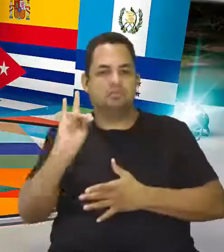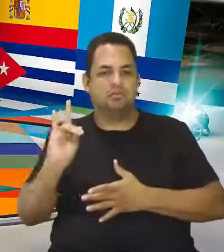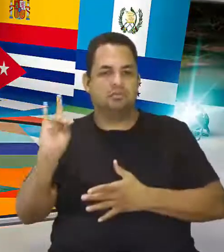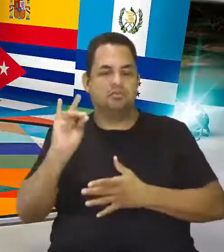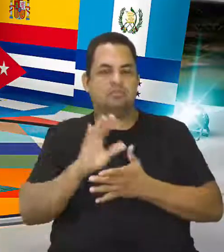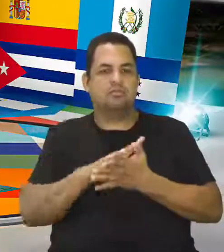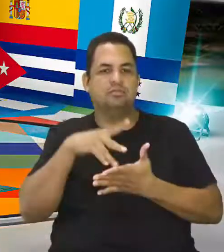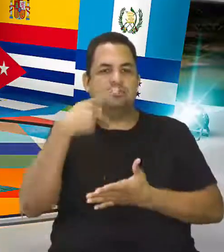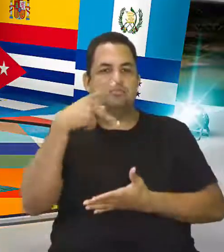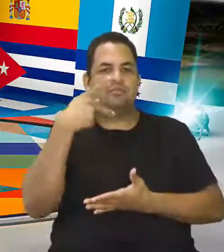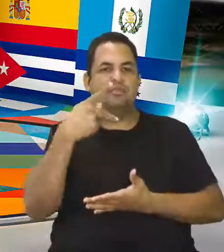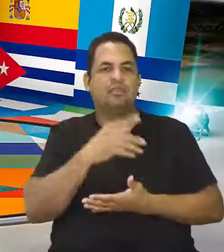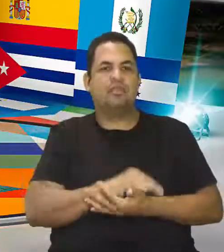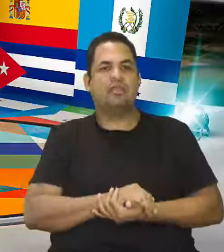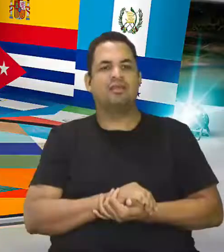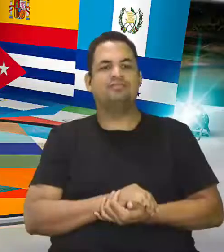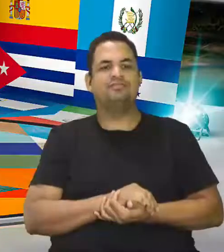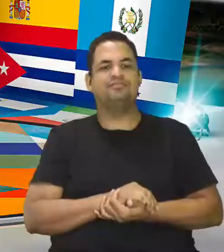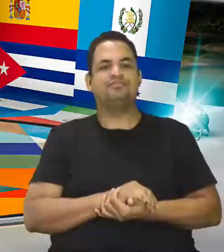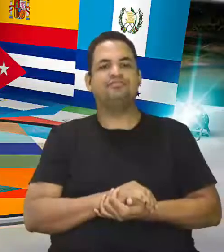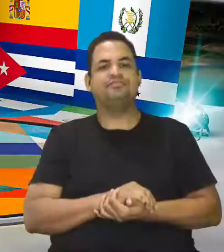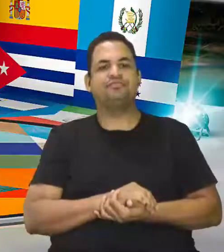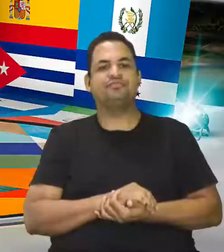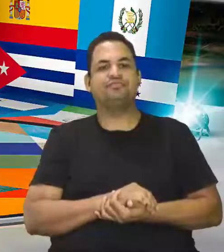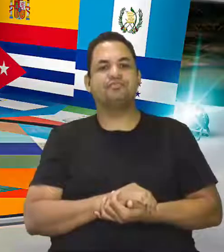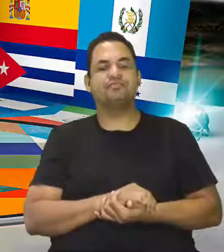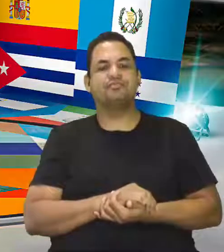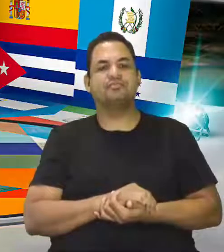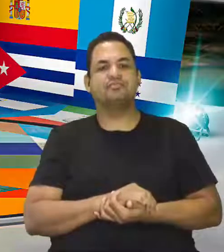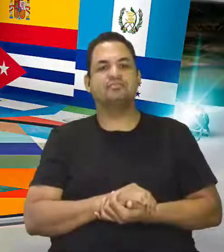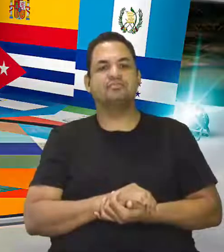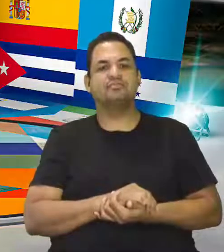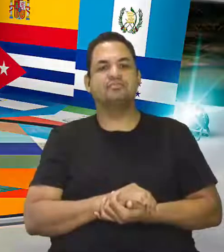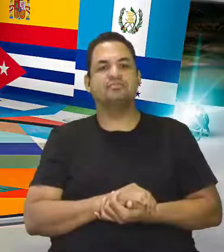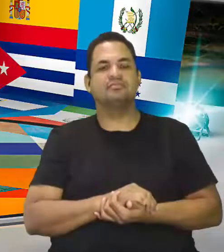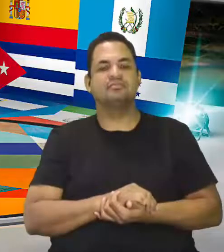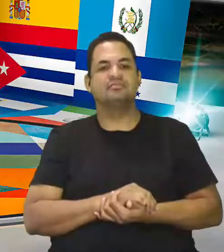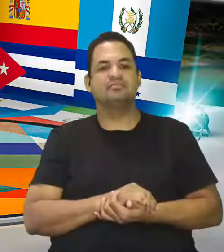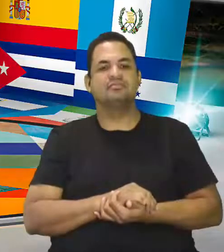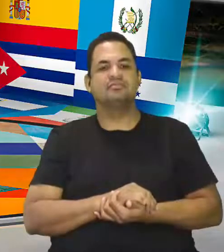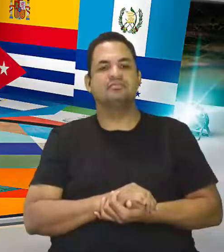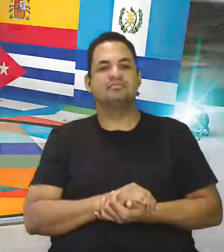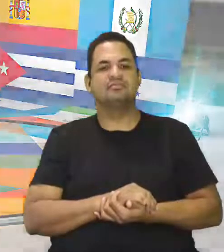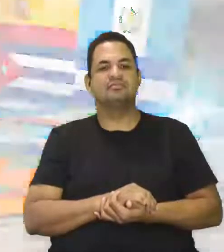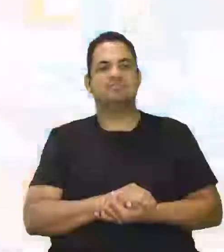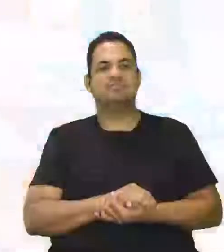vamos falar um pouquinho da nossa queridinha, a nossa Bolívia. Então vamos lá.